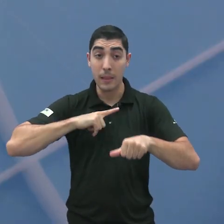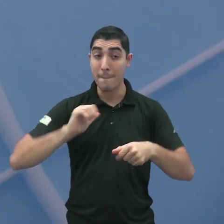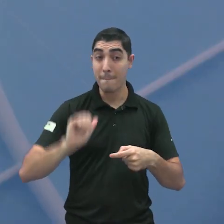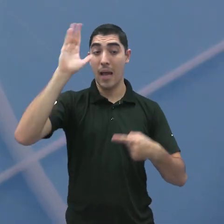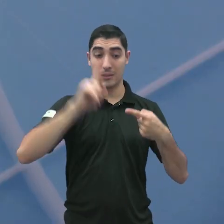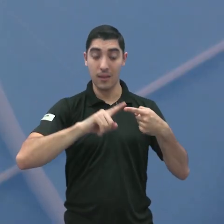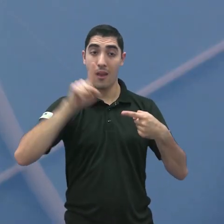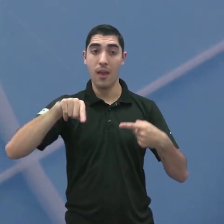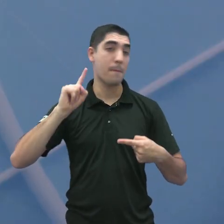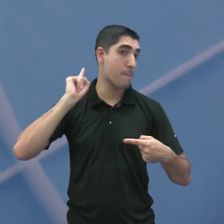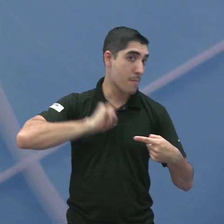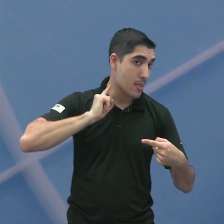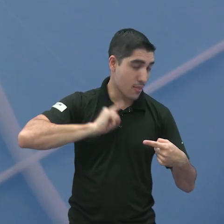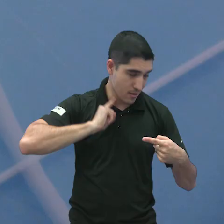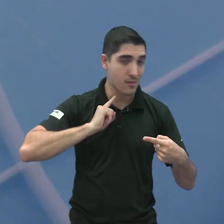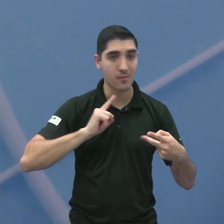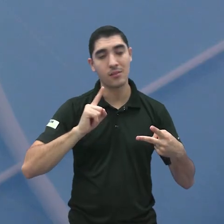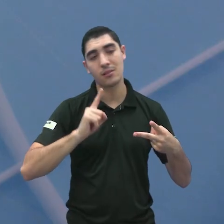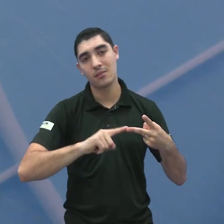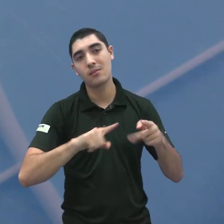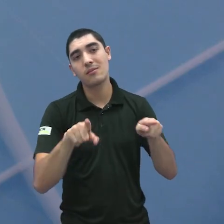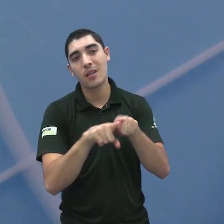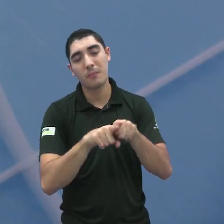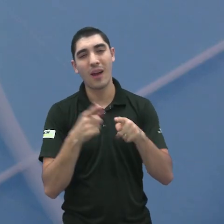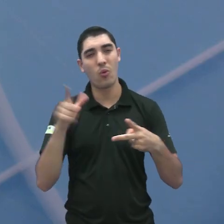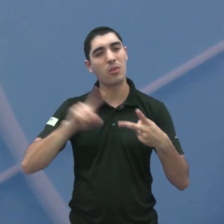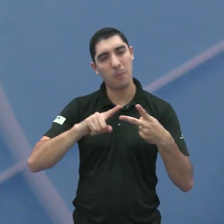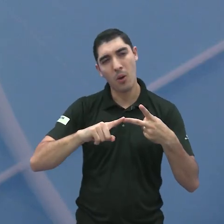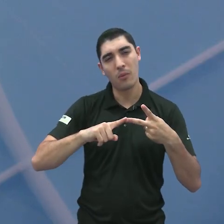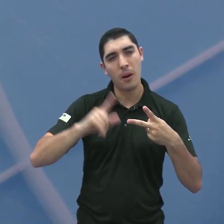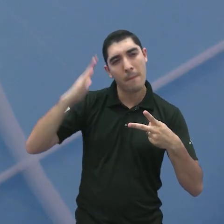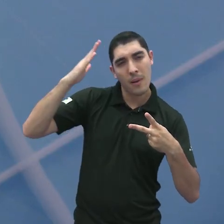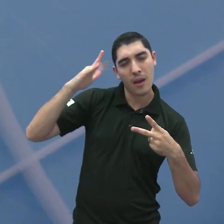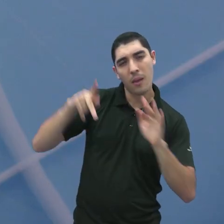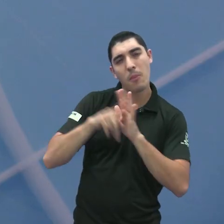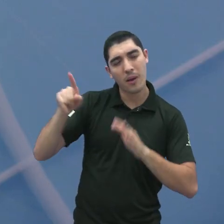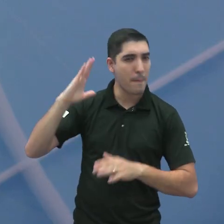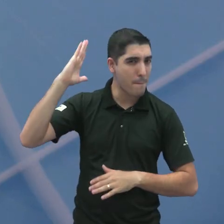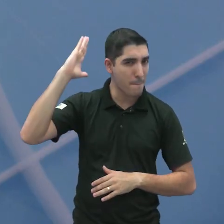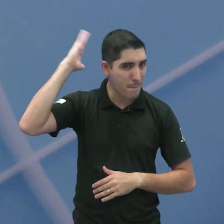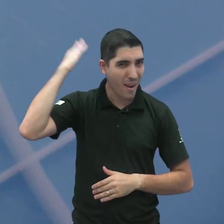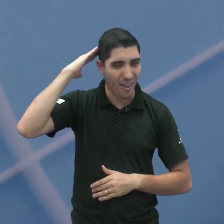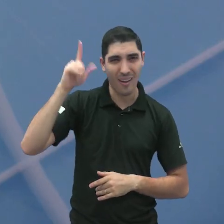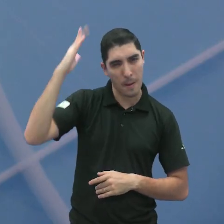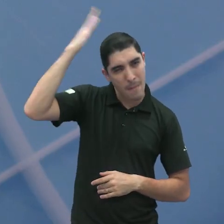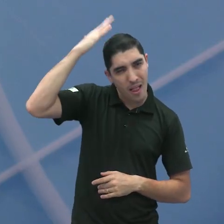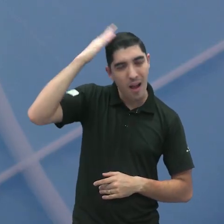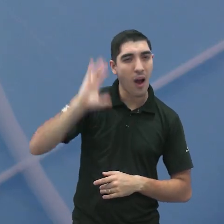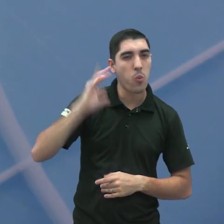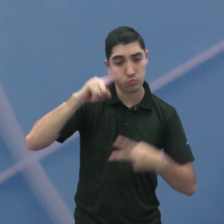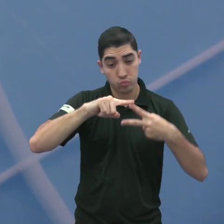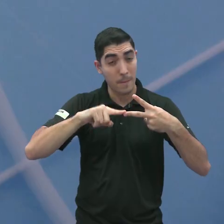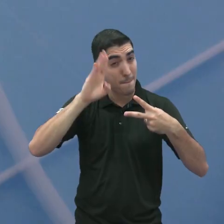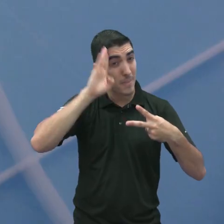Pará, né? E o Brasil, como tem crescido demais a produção dos materiais agrícolas, né, o